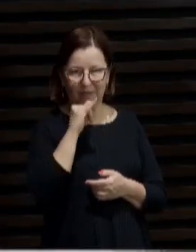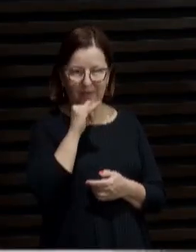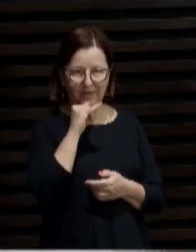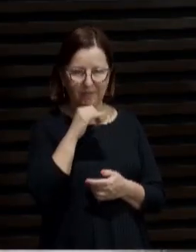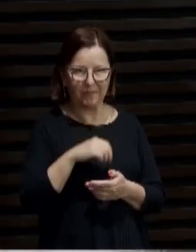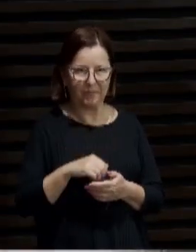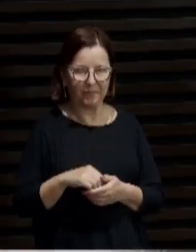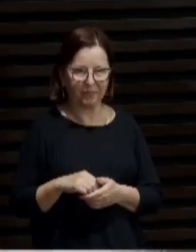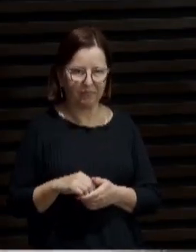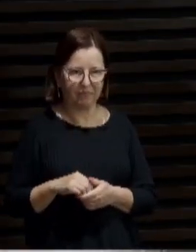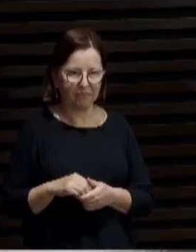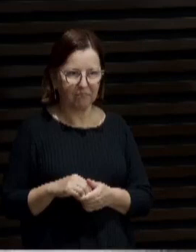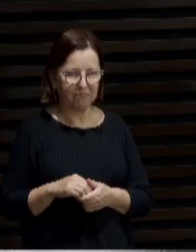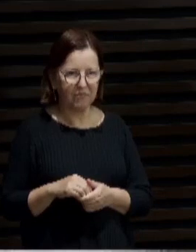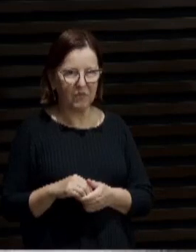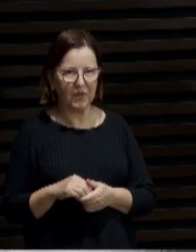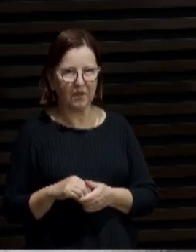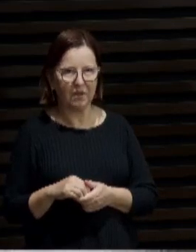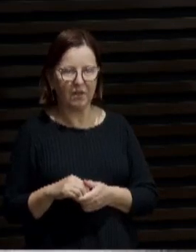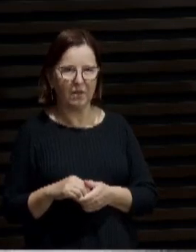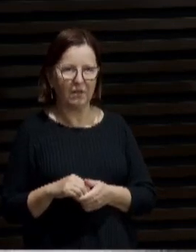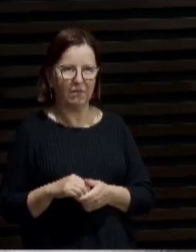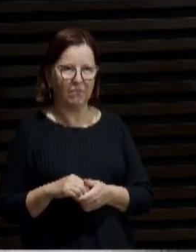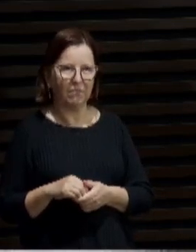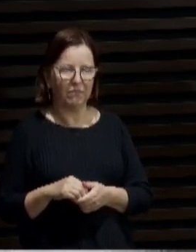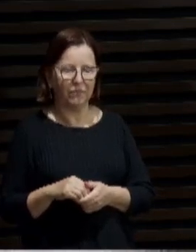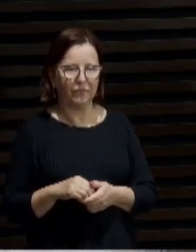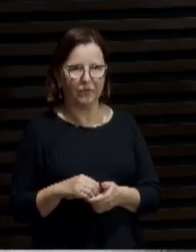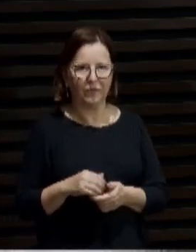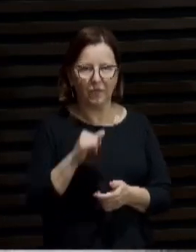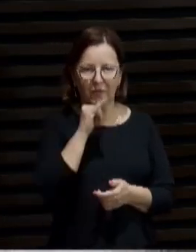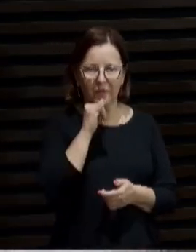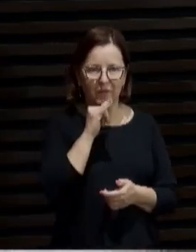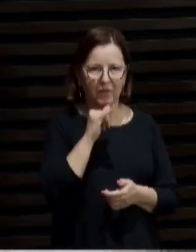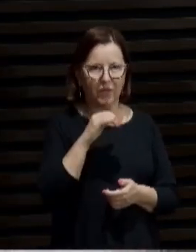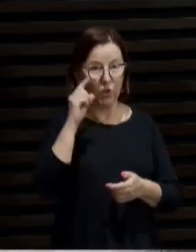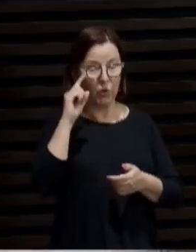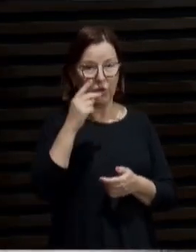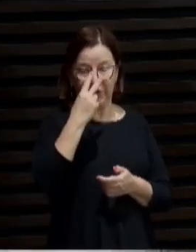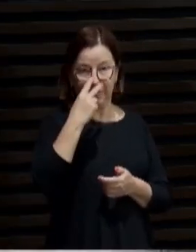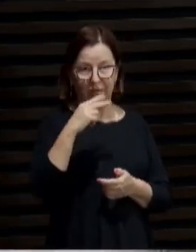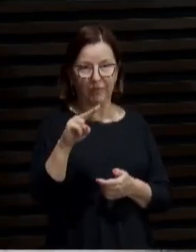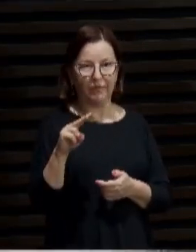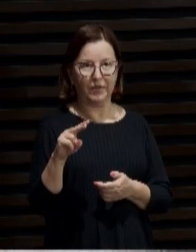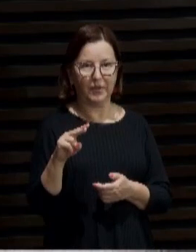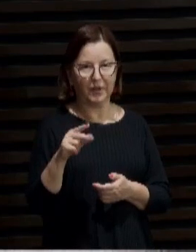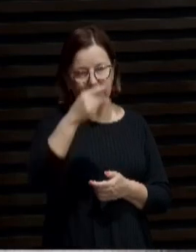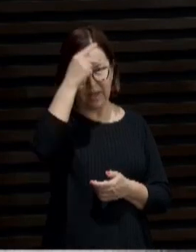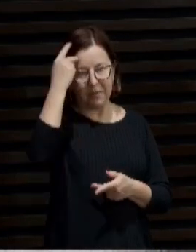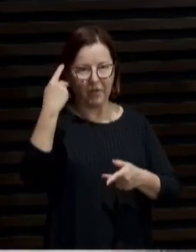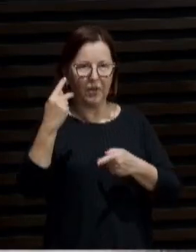discorrer sobre ela de maneira humanista. Por exemplo, uma vez estava num lugar, né? E aí a pessoa estava